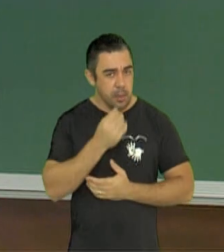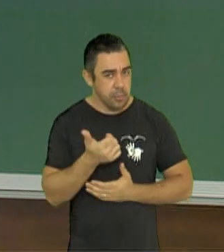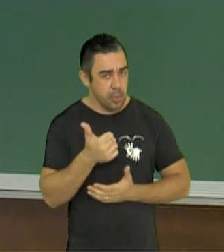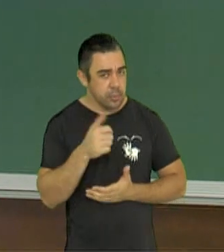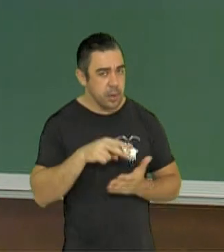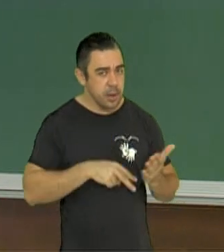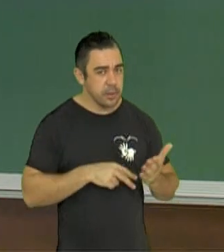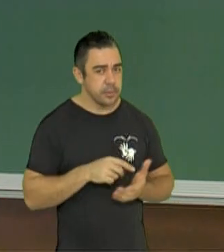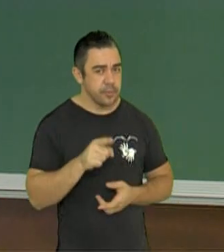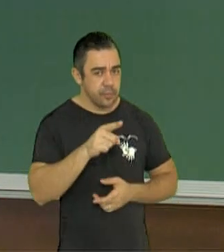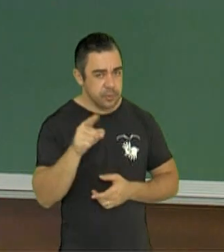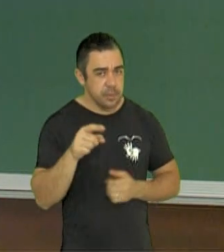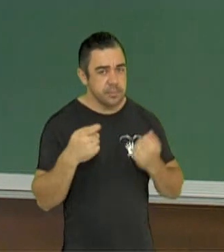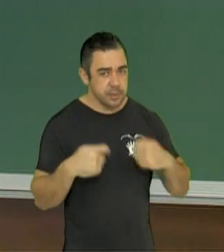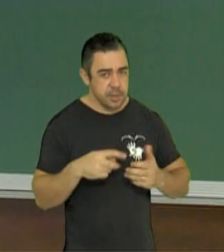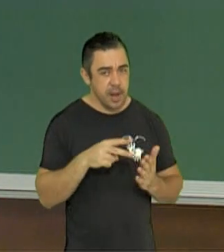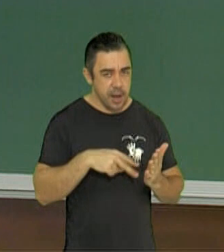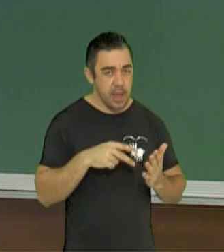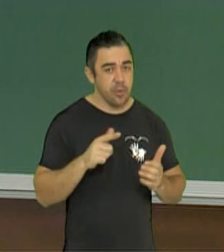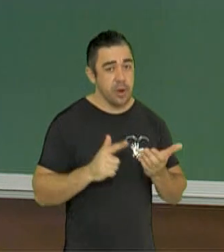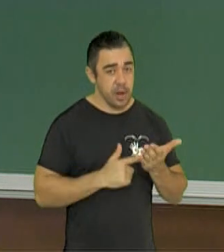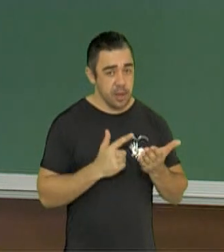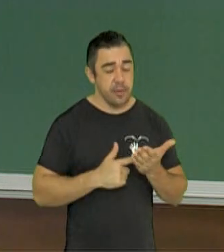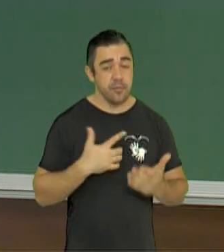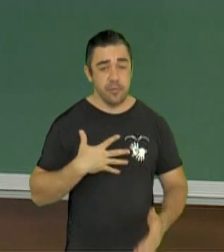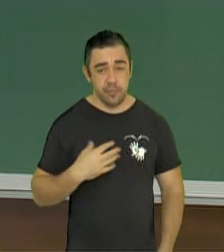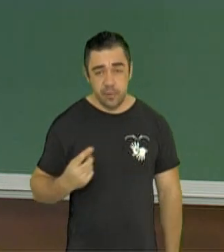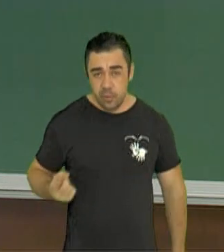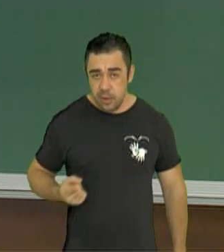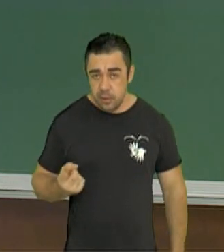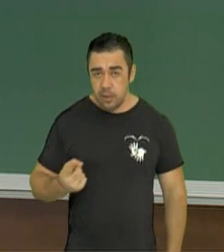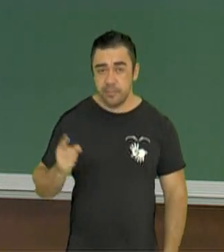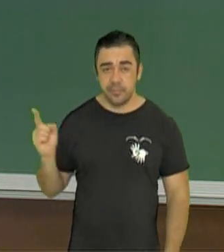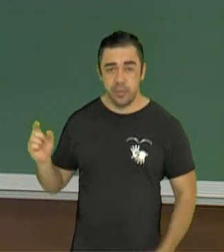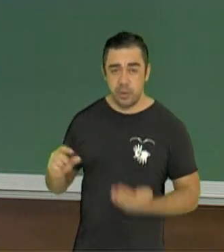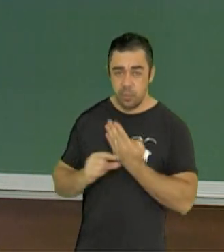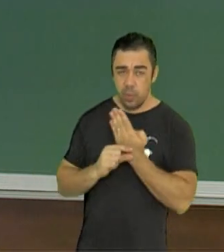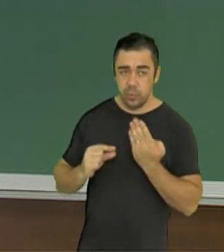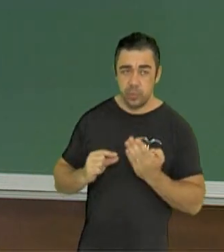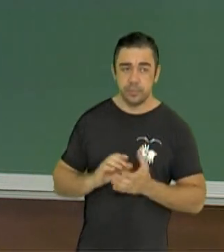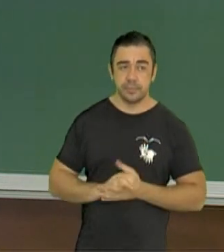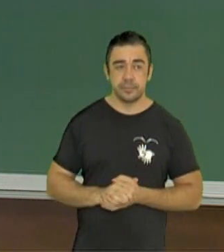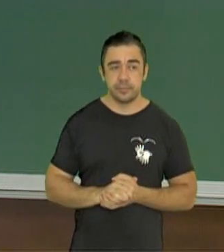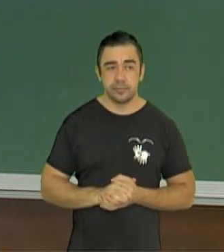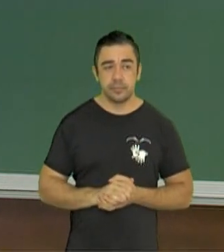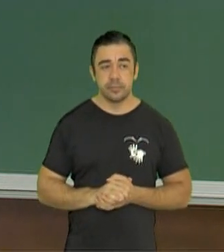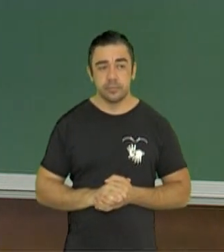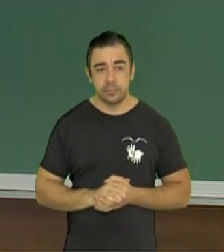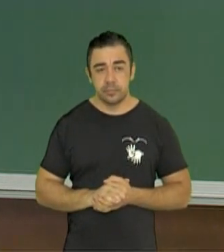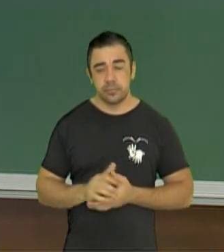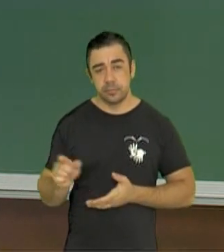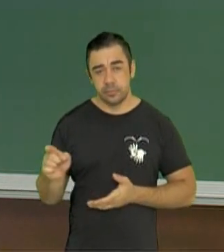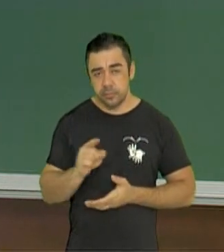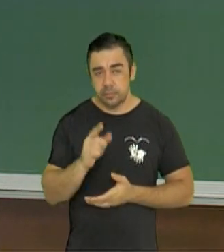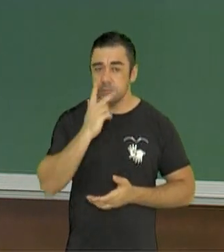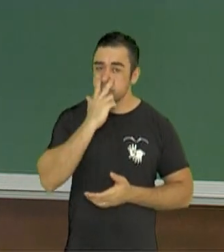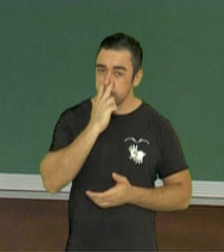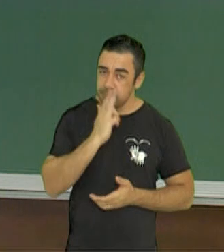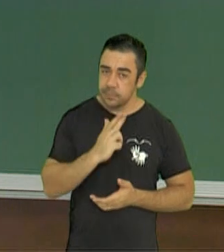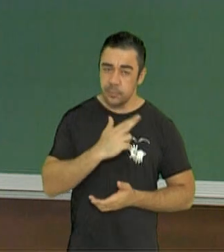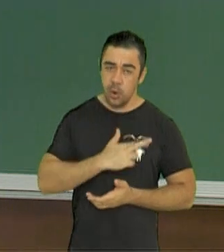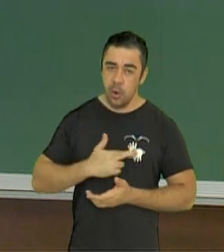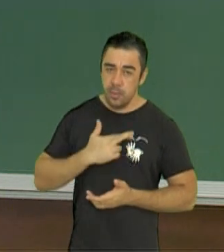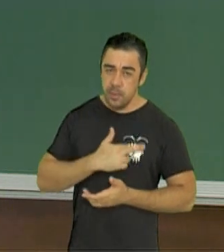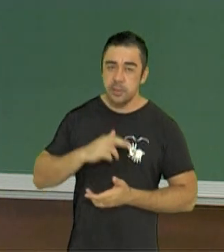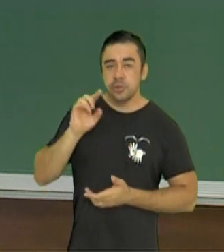ler, hein? Você precisa ler esse livro aí, O Filho Eterno, de Cristóvão Teza. Então, você achava que romance era